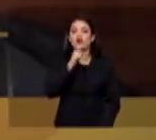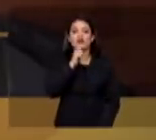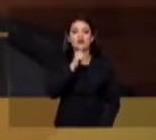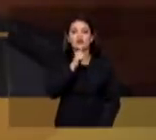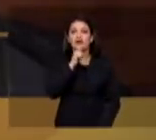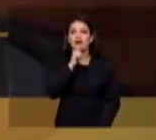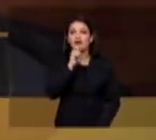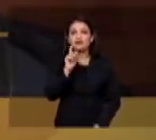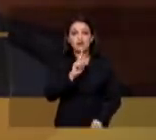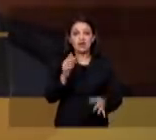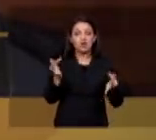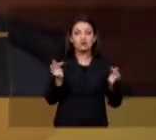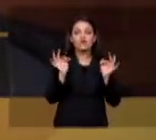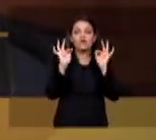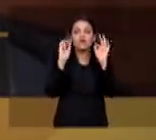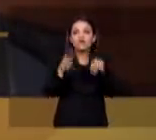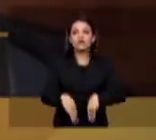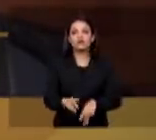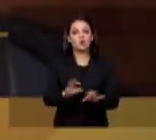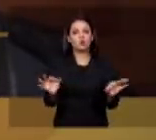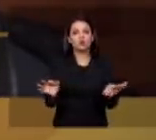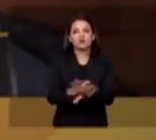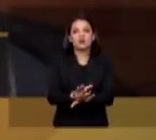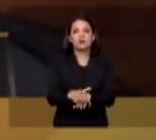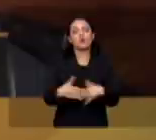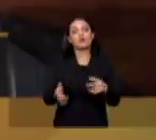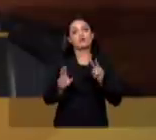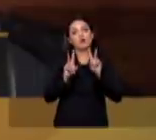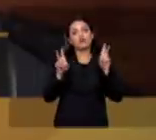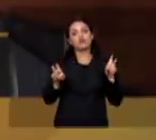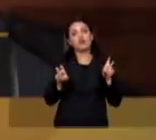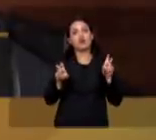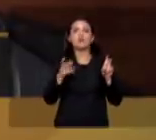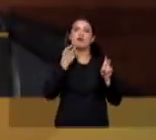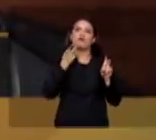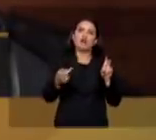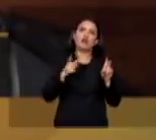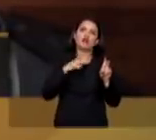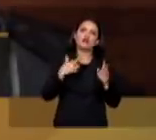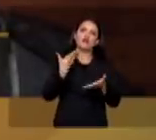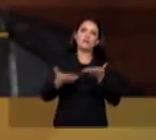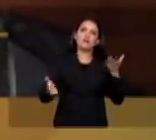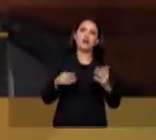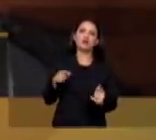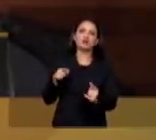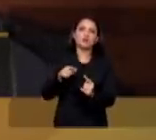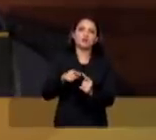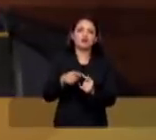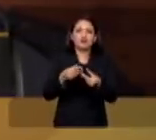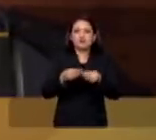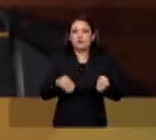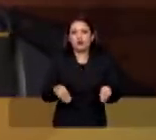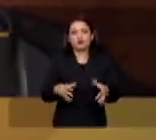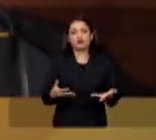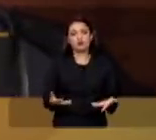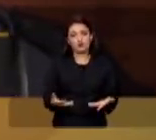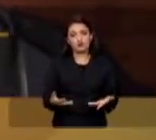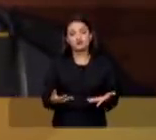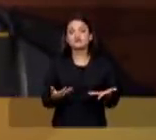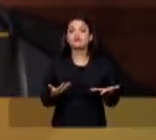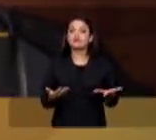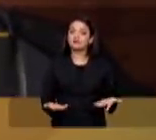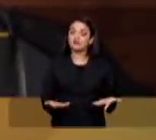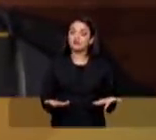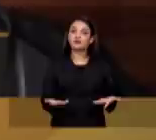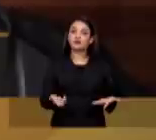trânsito em julgado, razão pela qual o tema da prejudicialidade compreendo ser, com o devido respeito